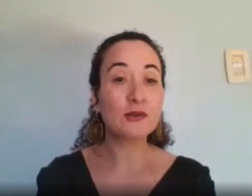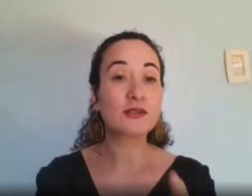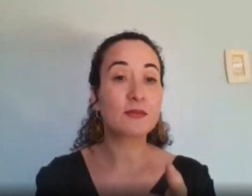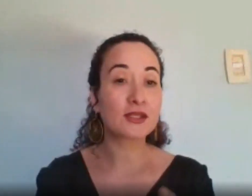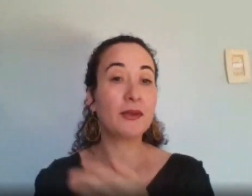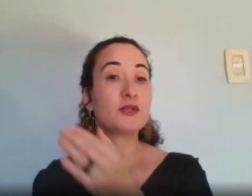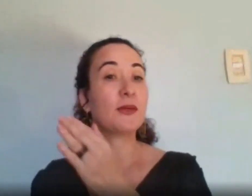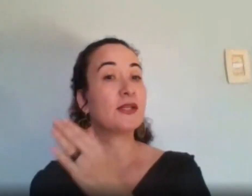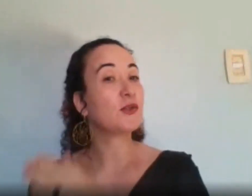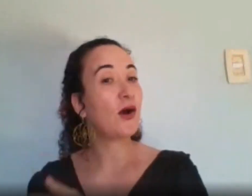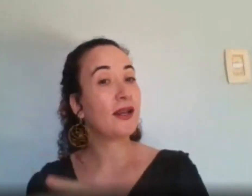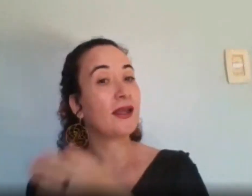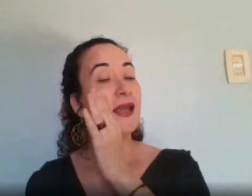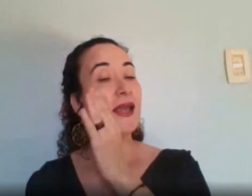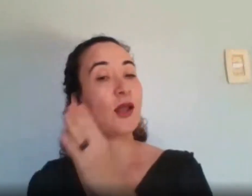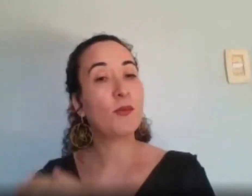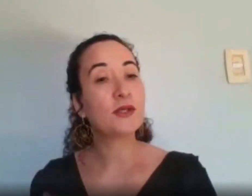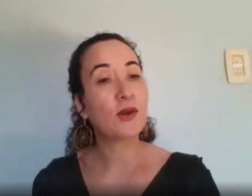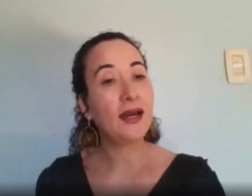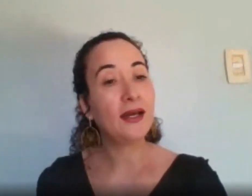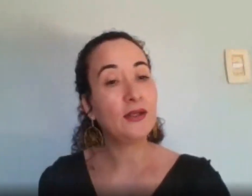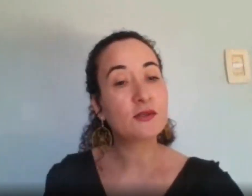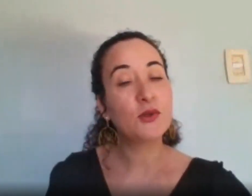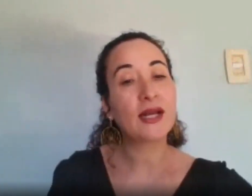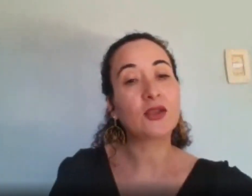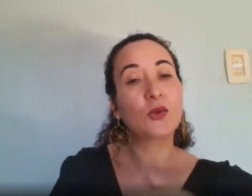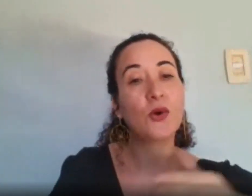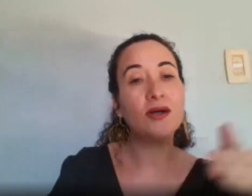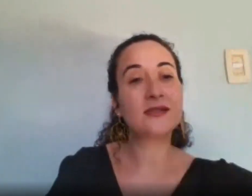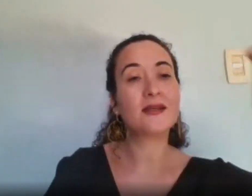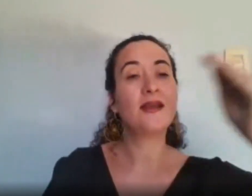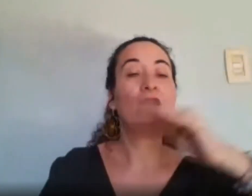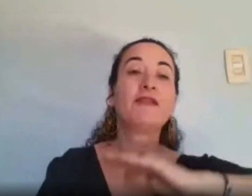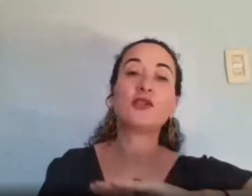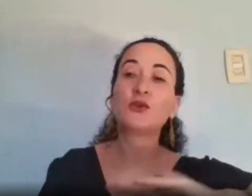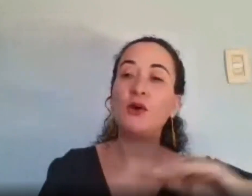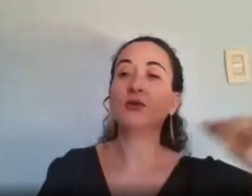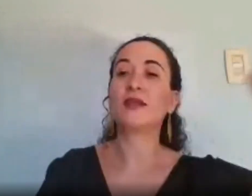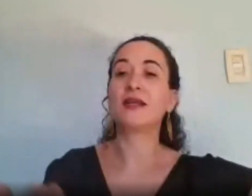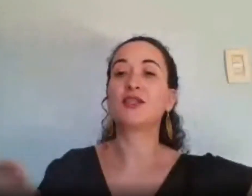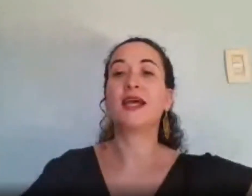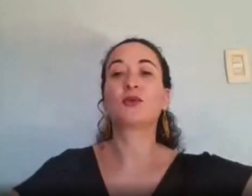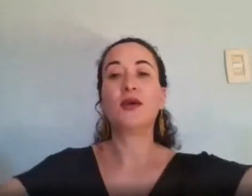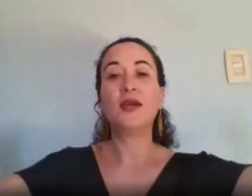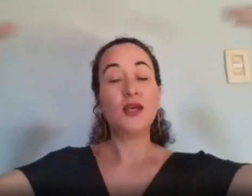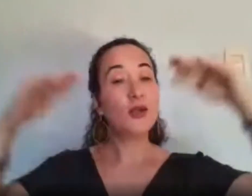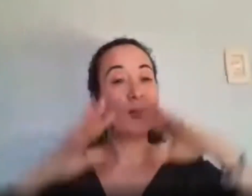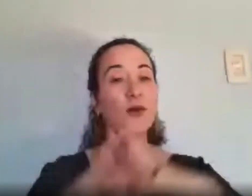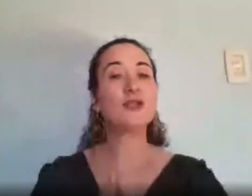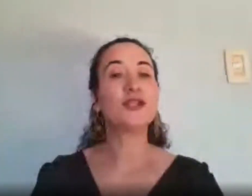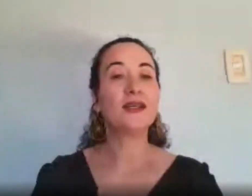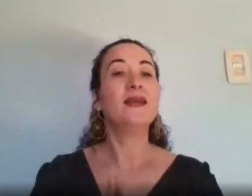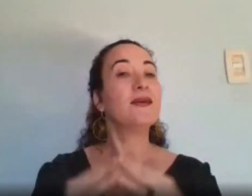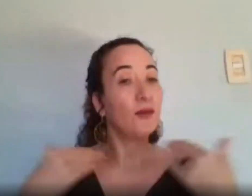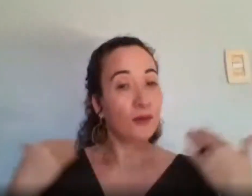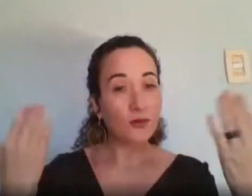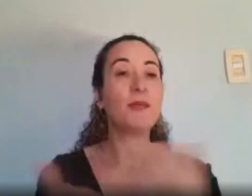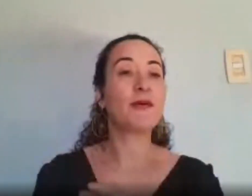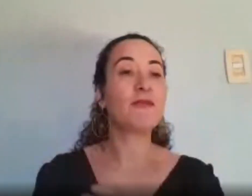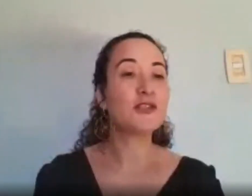frutos colhidos imediatamente, mas olha, ela começou lá em 2014, fez todo o trajeto, e